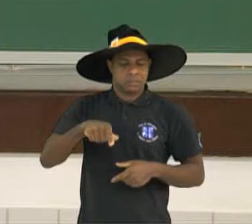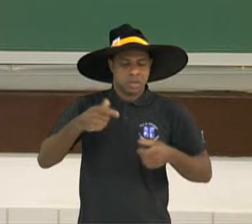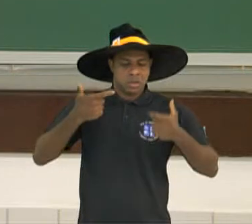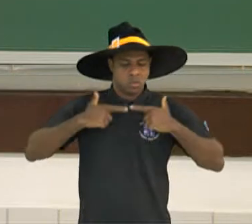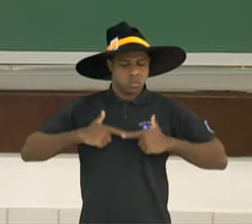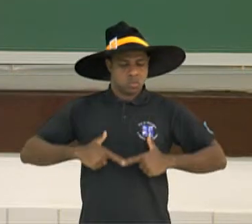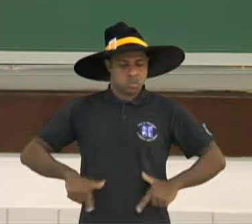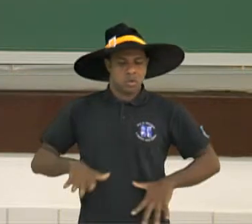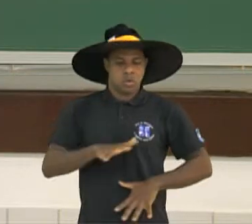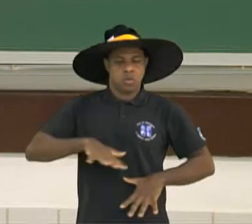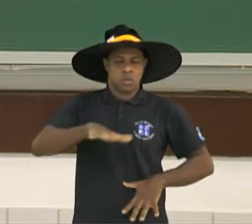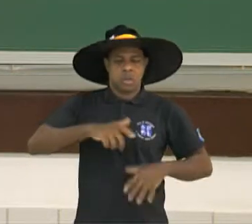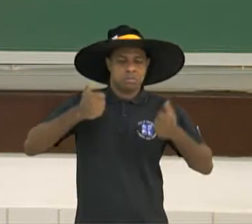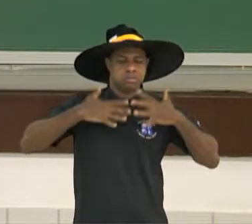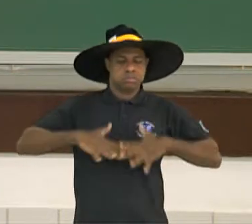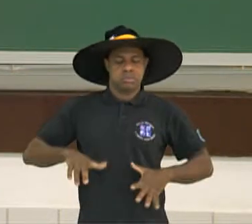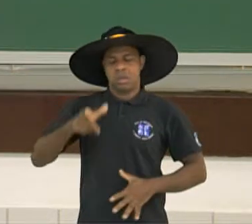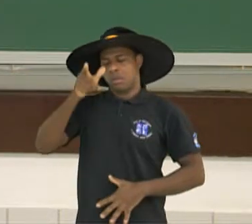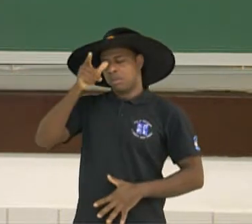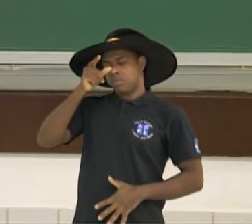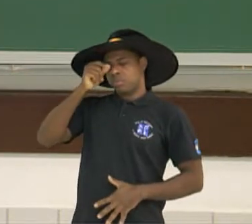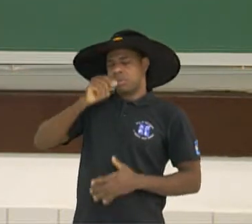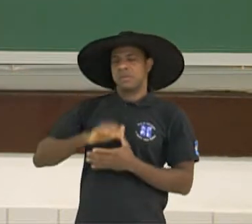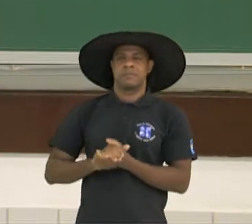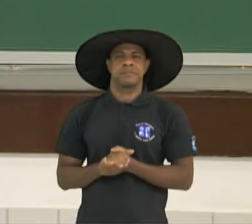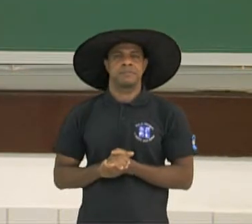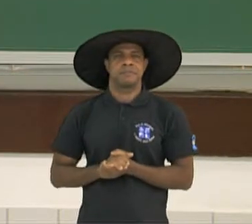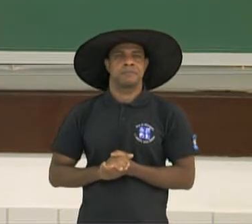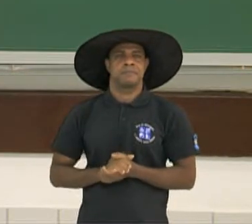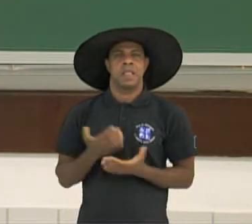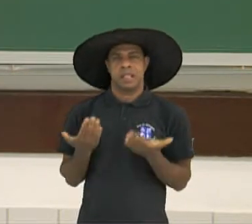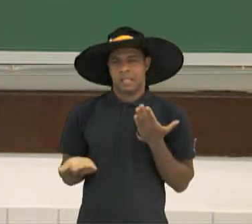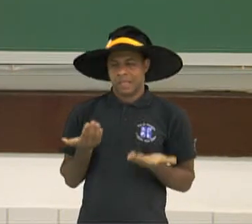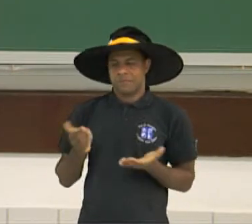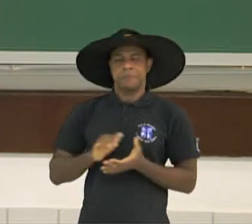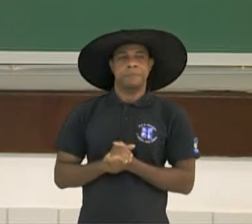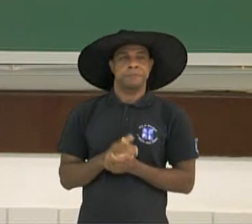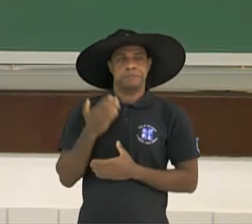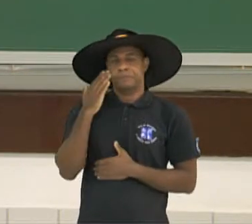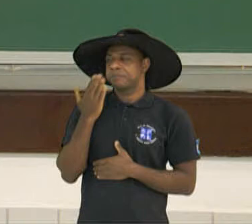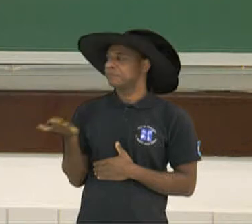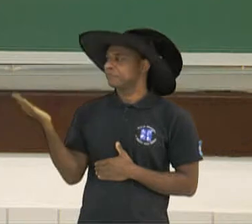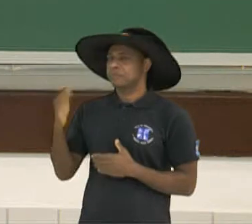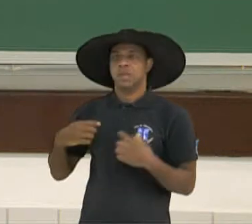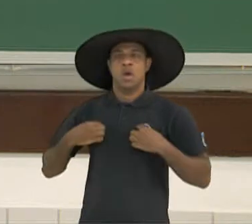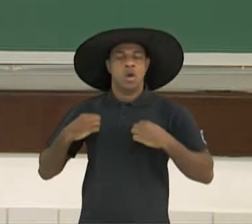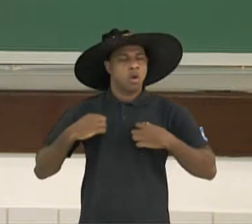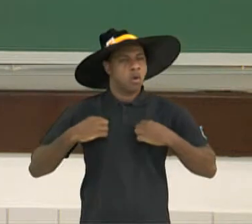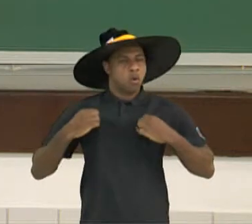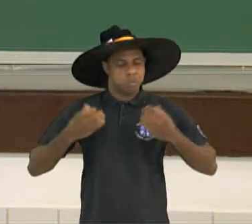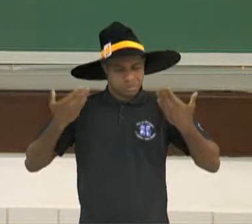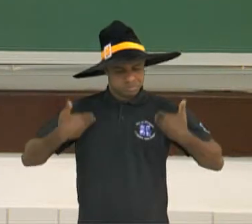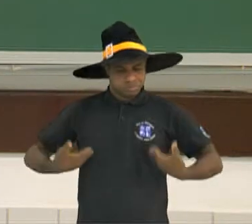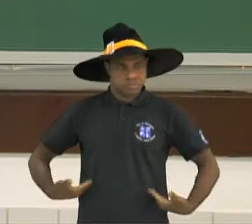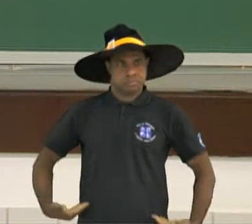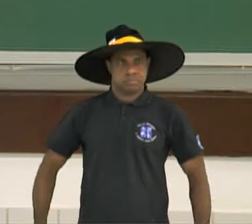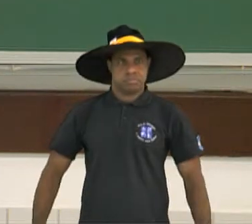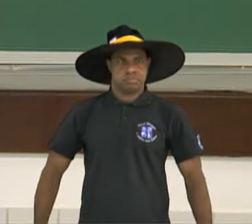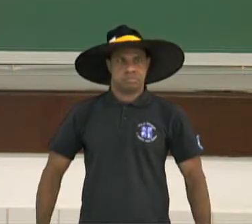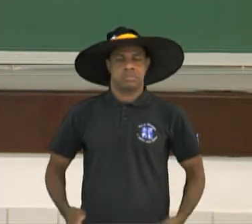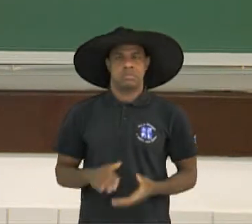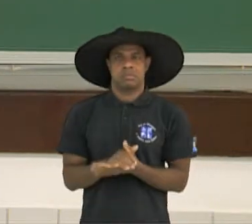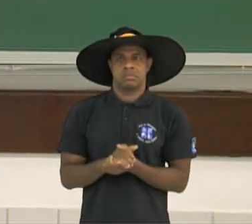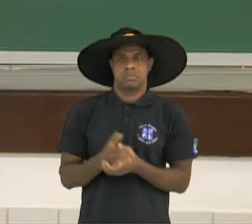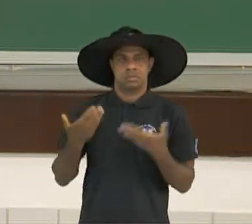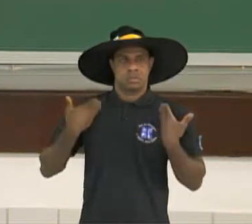de completa harmonia, ok? Outra situação, as vestimentas, se vocês observarem, eu estou trajado